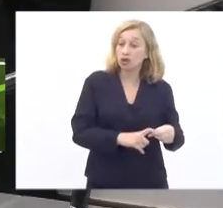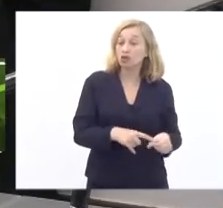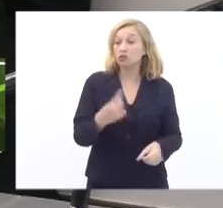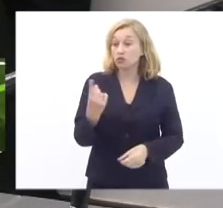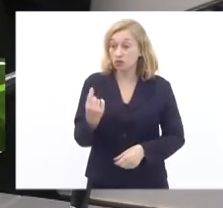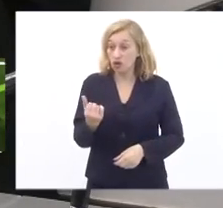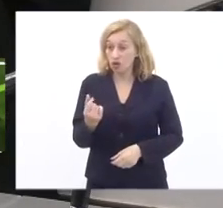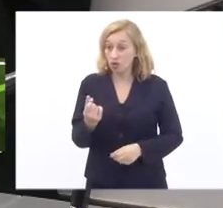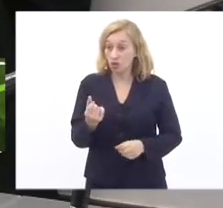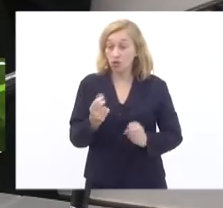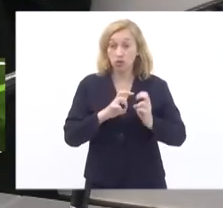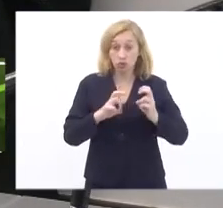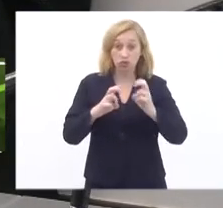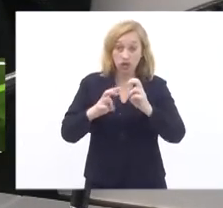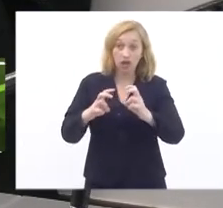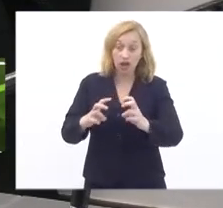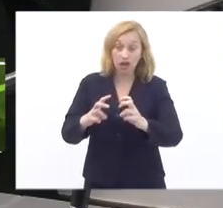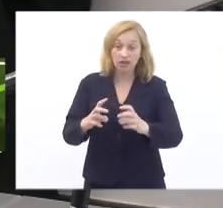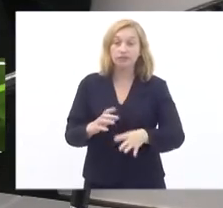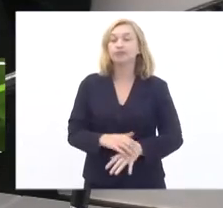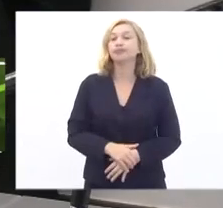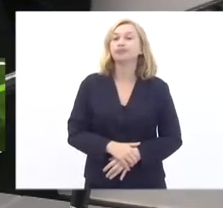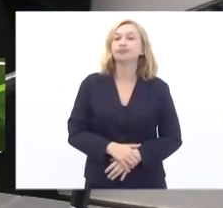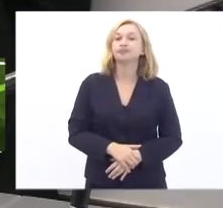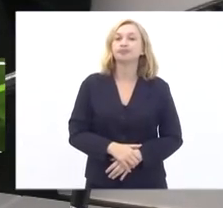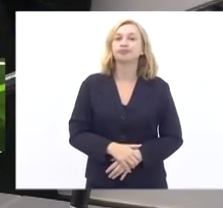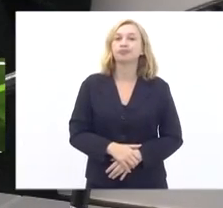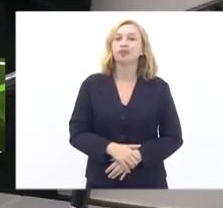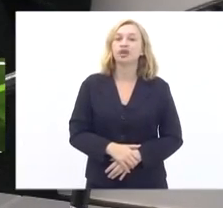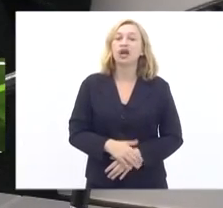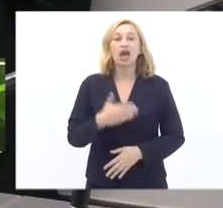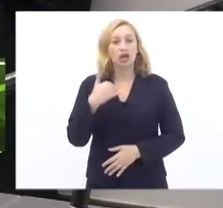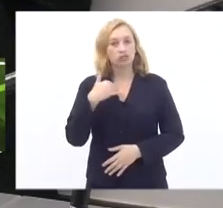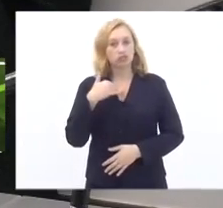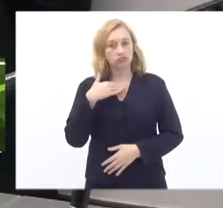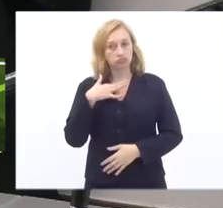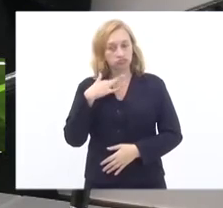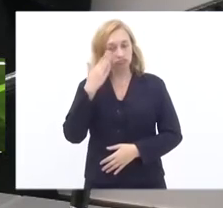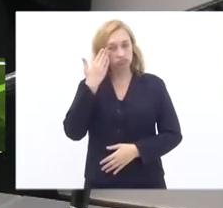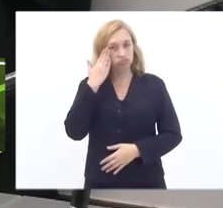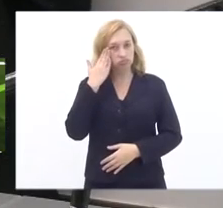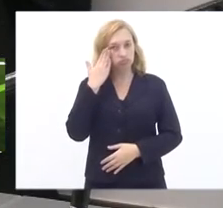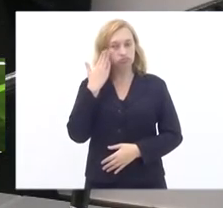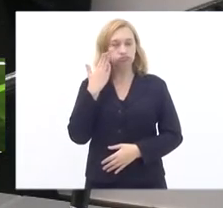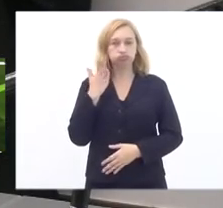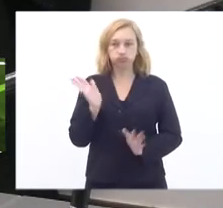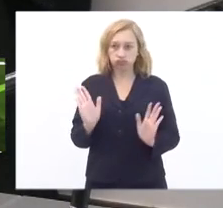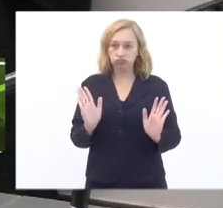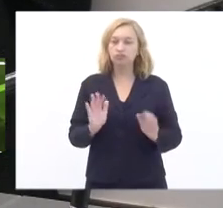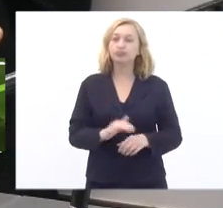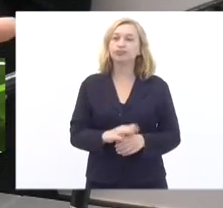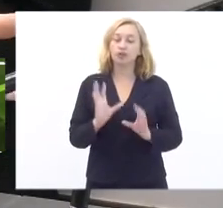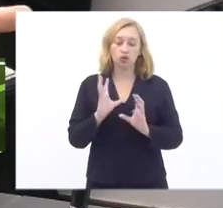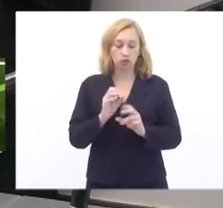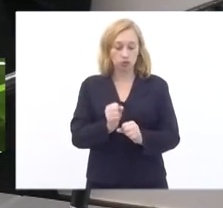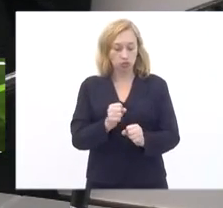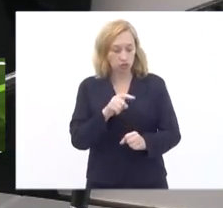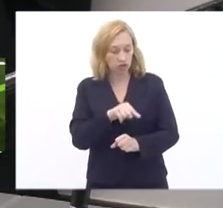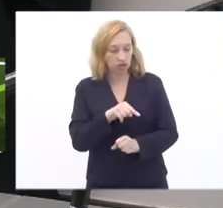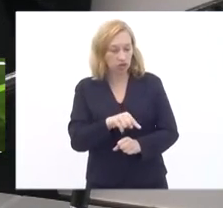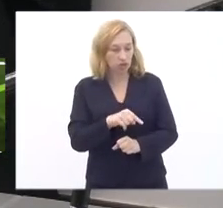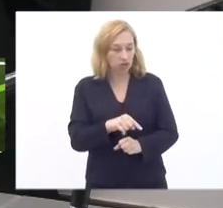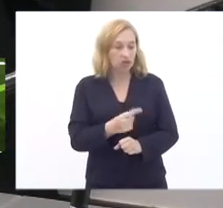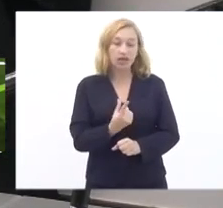tarifa, né? Porque aí se cotejaria. Eu entendo, e aqui eu fiz uma opção de conta, mas só conta, né? Que a